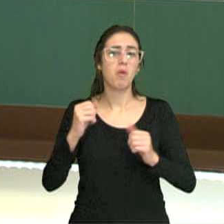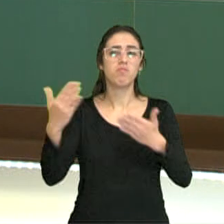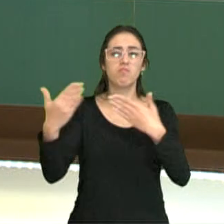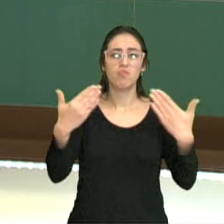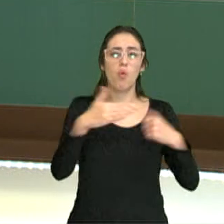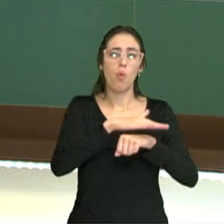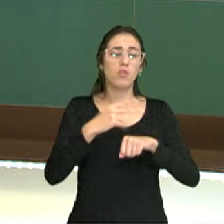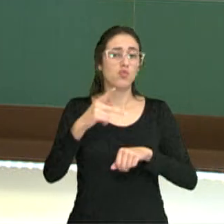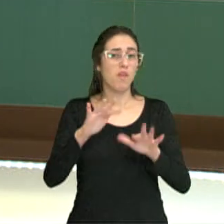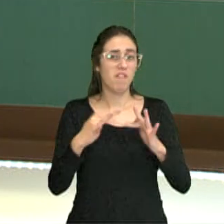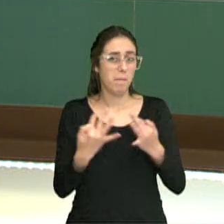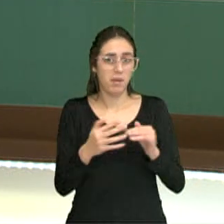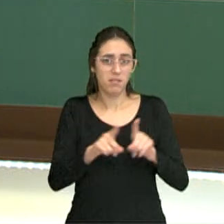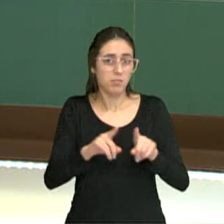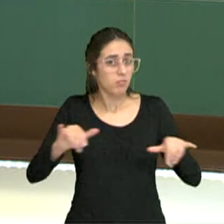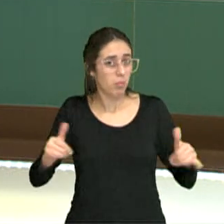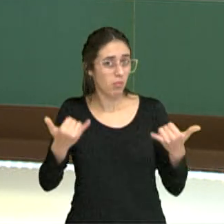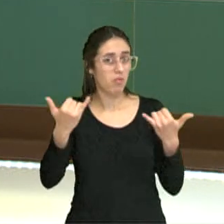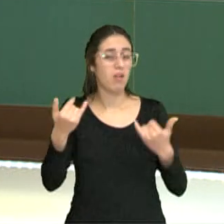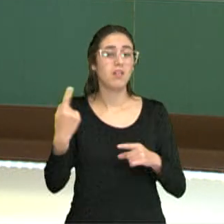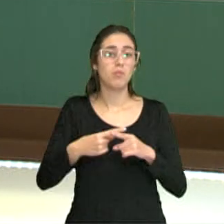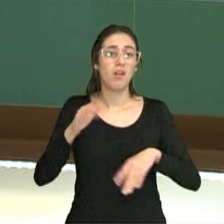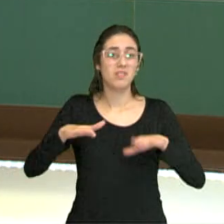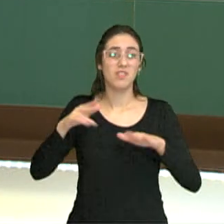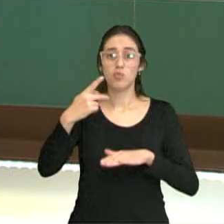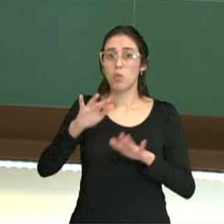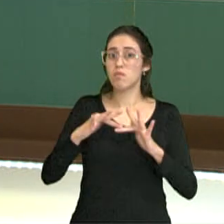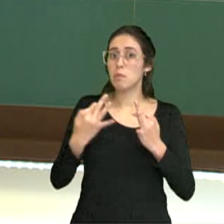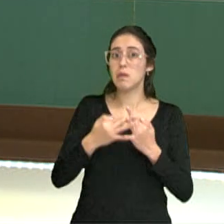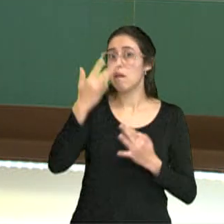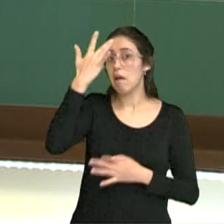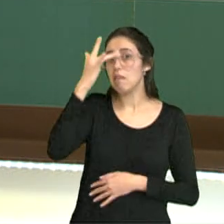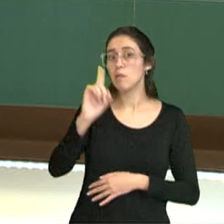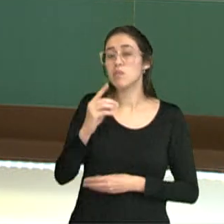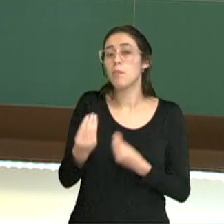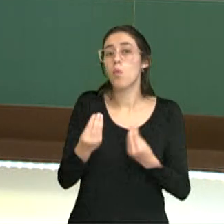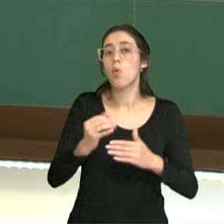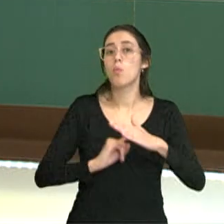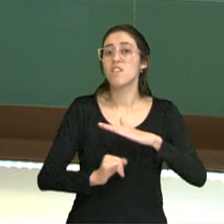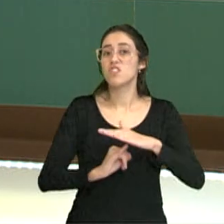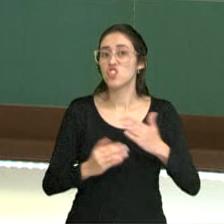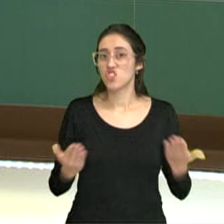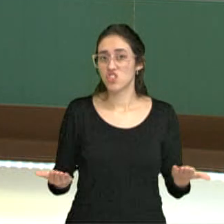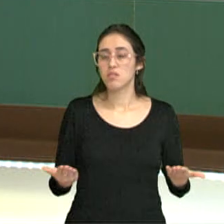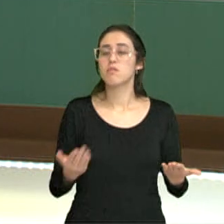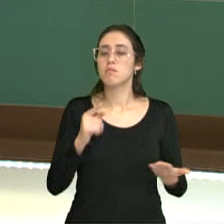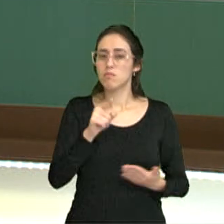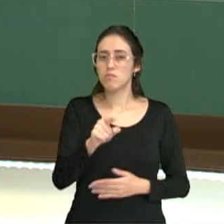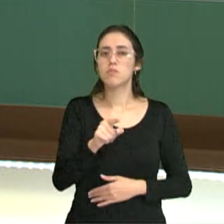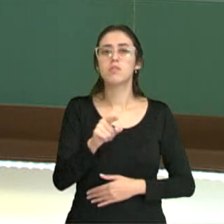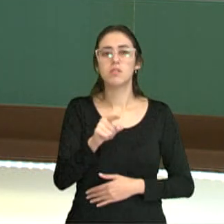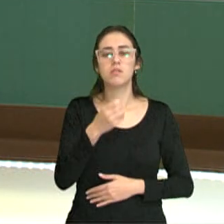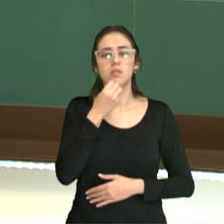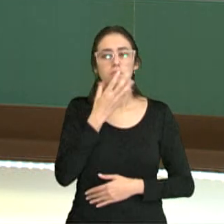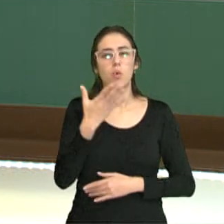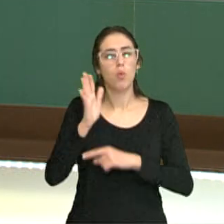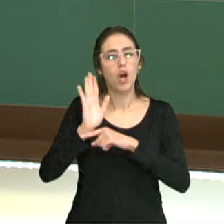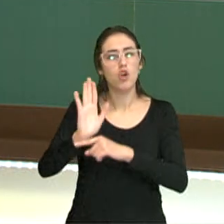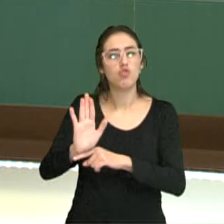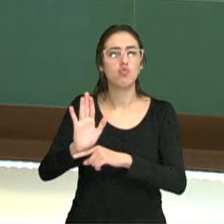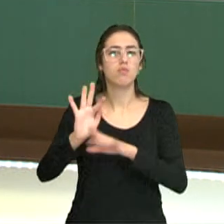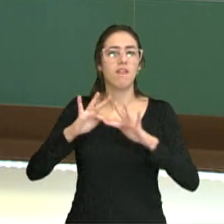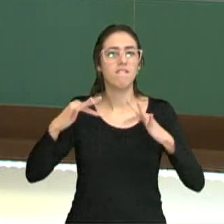também para a sua família, que muitas vezes a família não sabe ainda como investir. E vocês vão ser exatamente o caminho